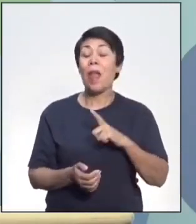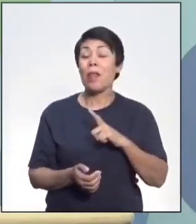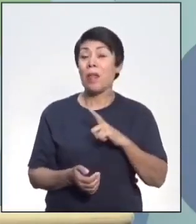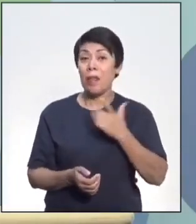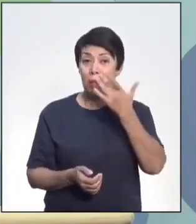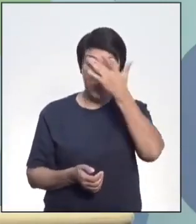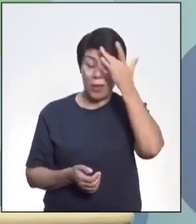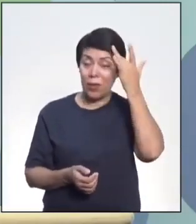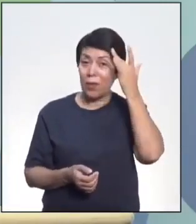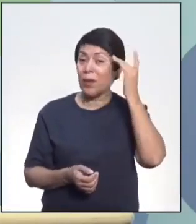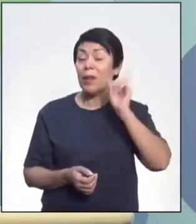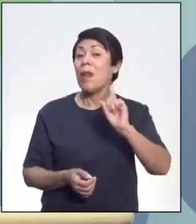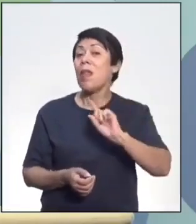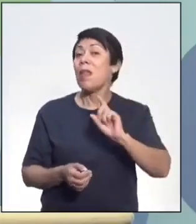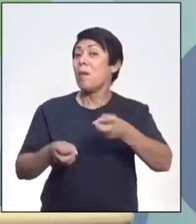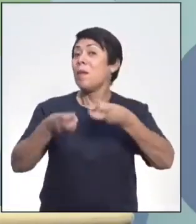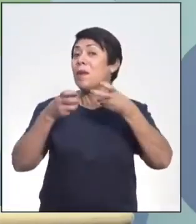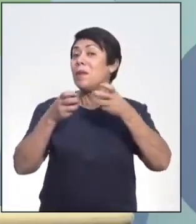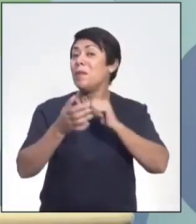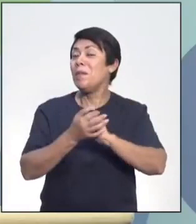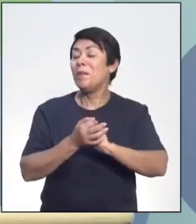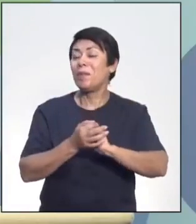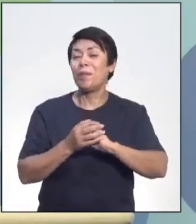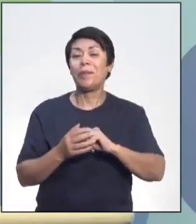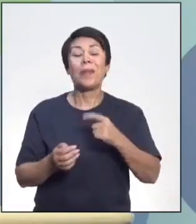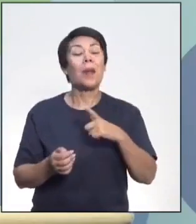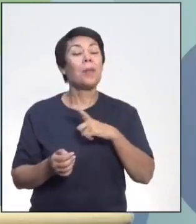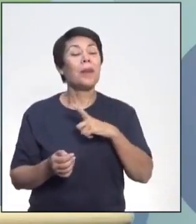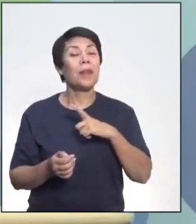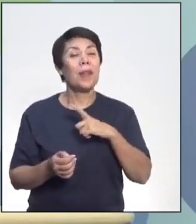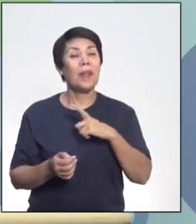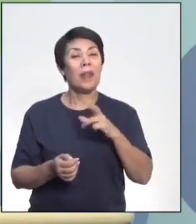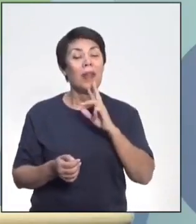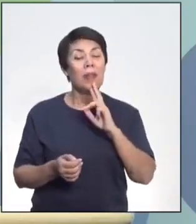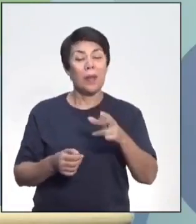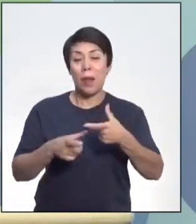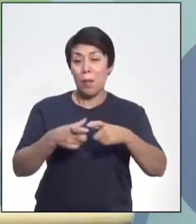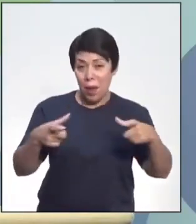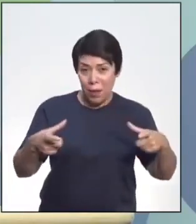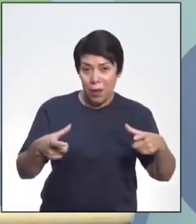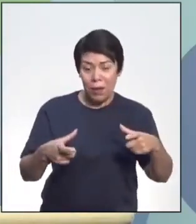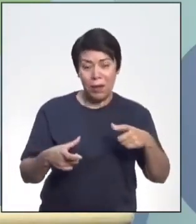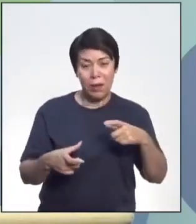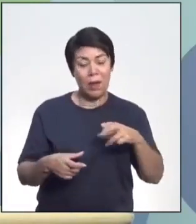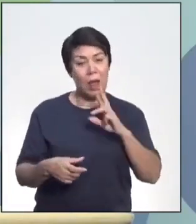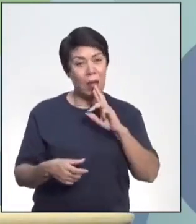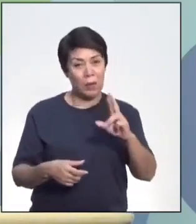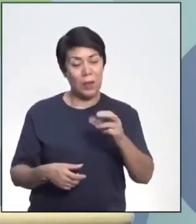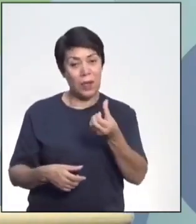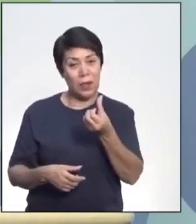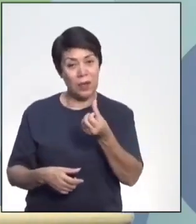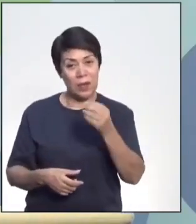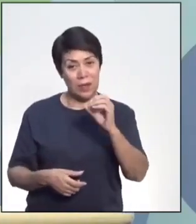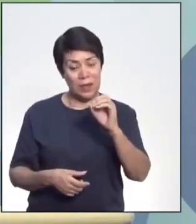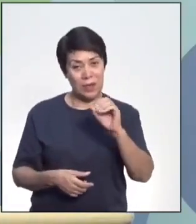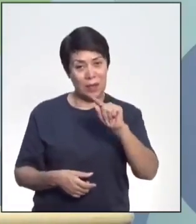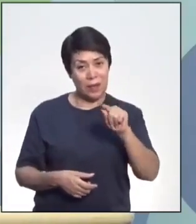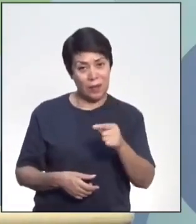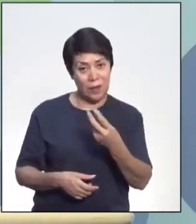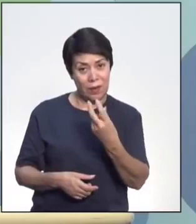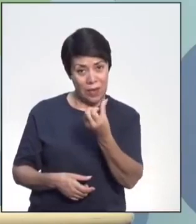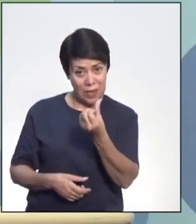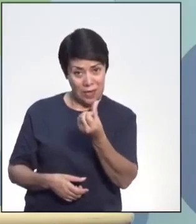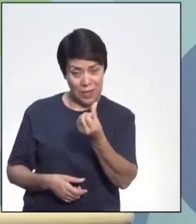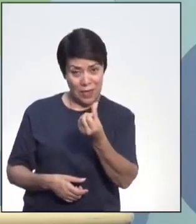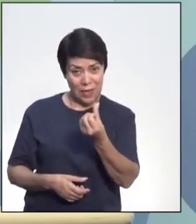não reparou, professora, porque a gente tem, tanto na resposta, a maioria colocou ou 60,6,